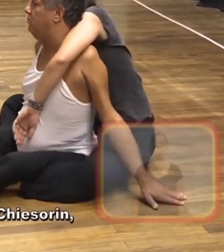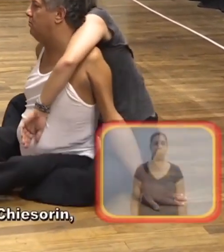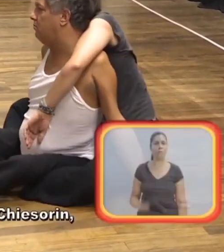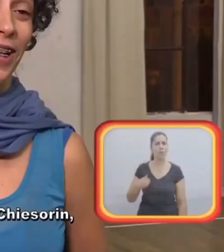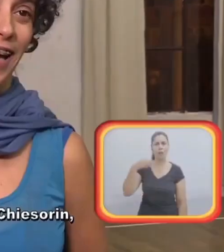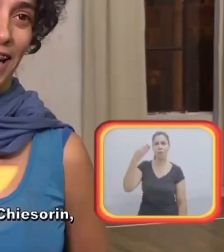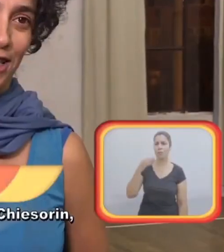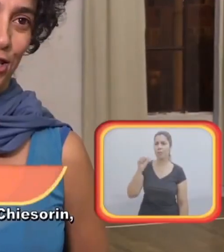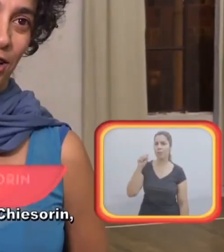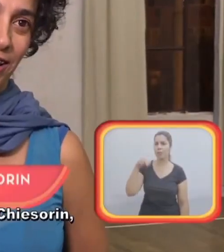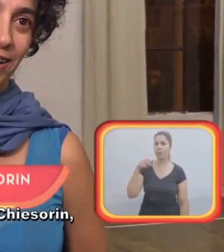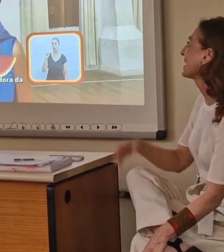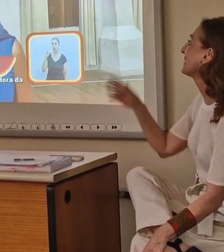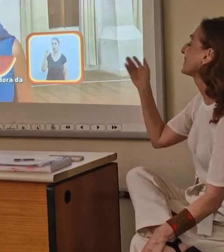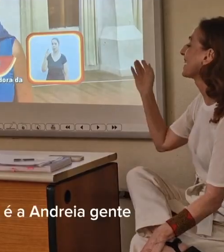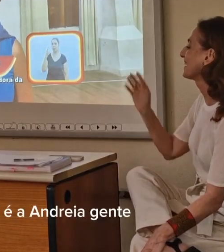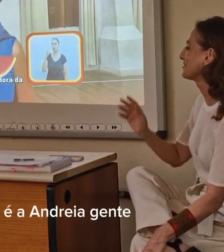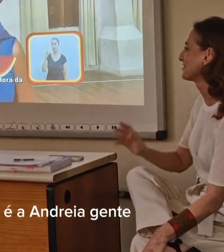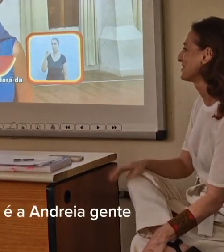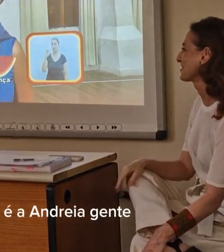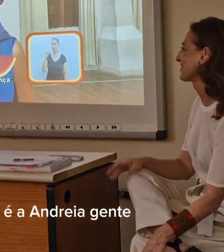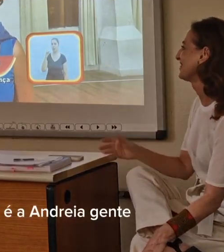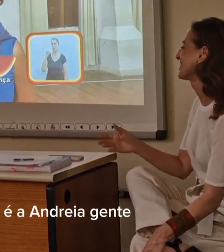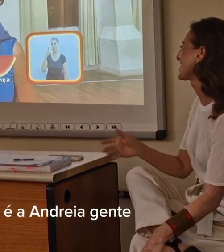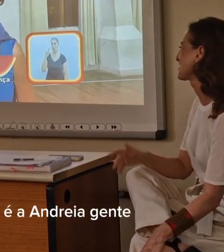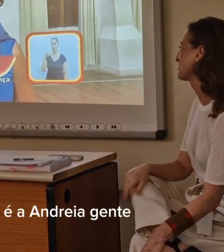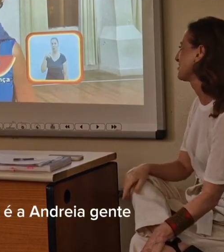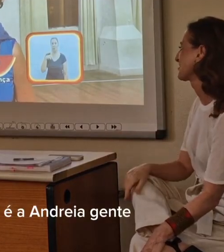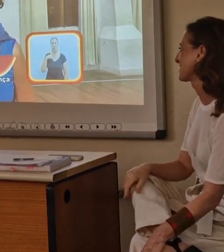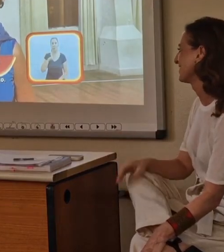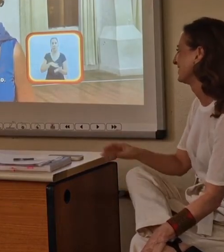no ombro dele. Eu sou André Quesorim.